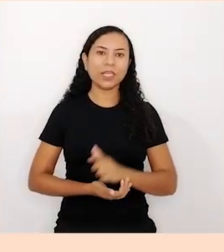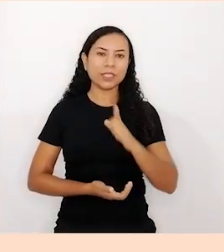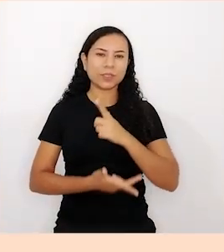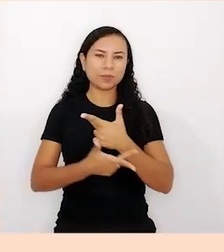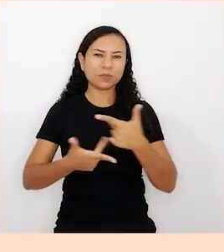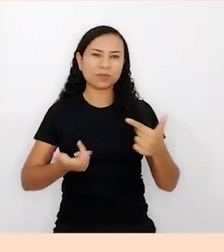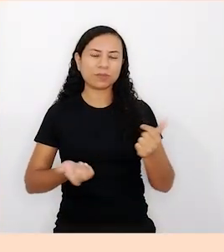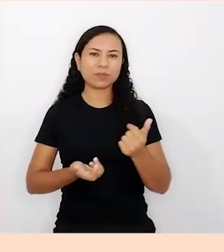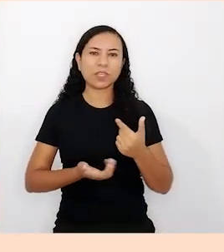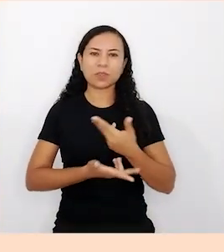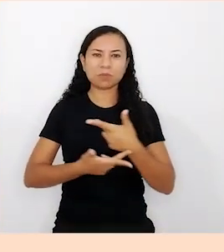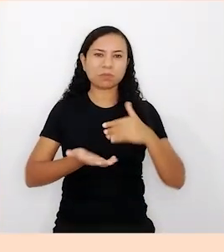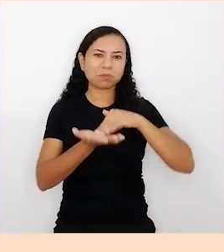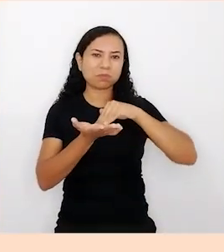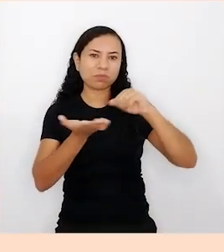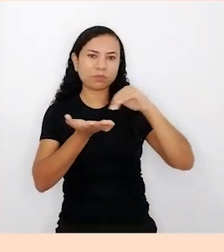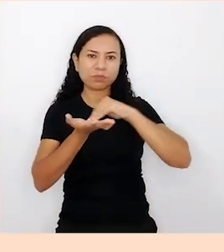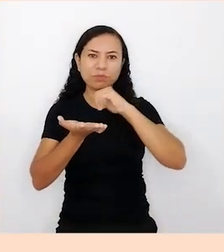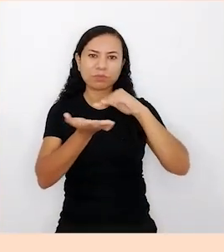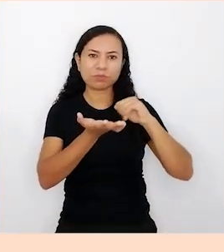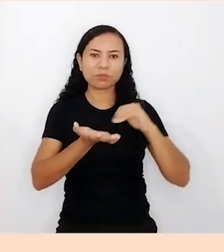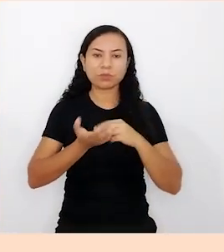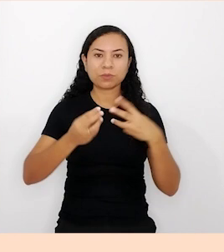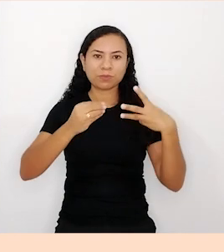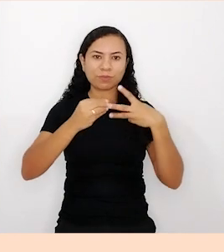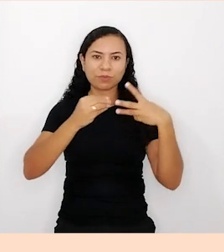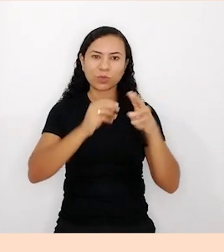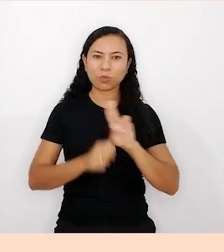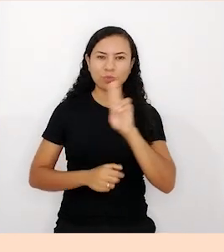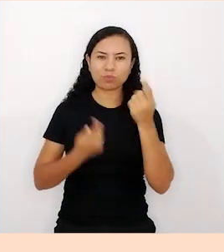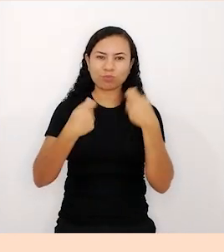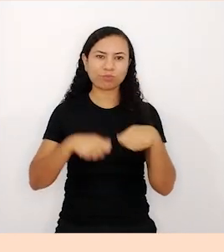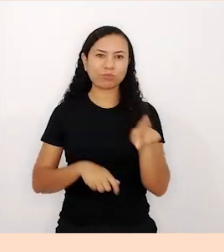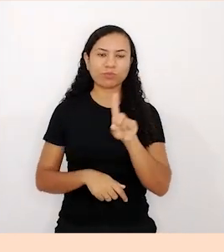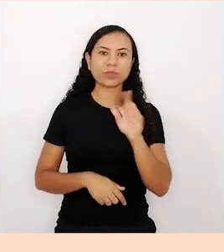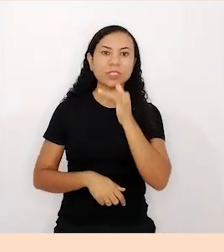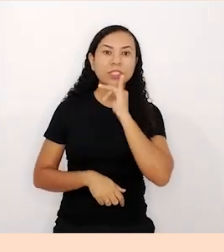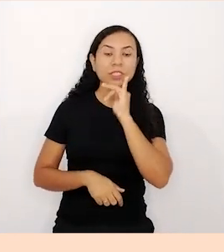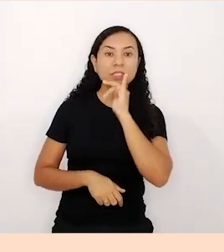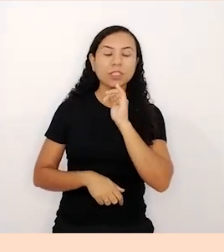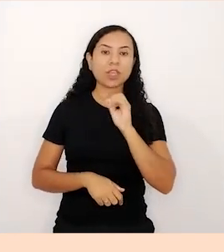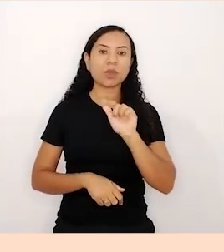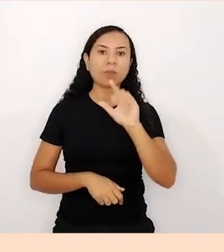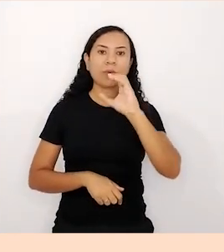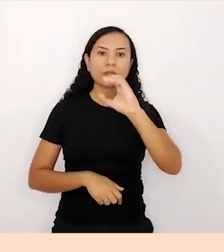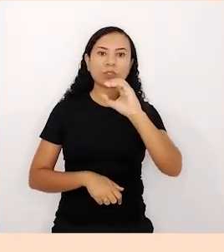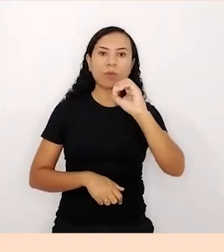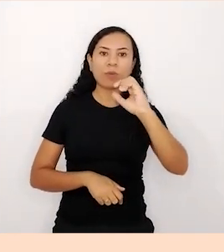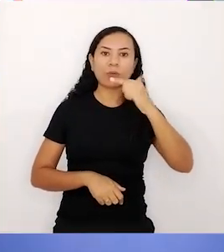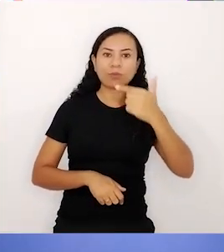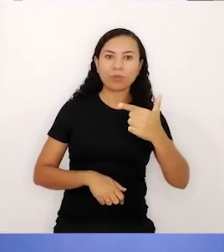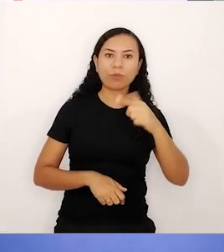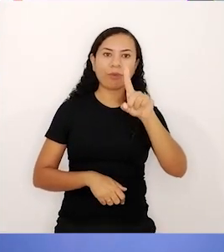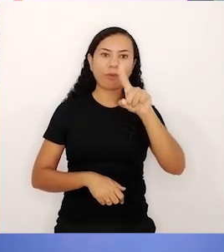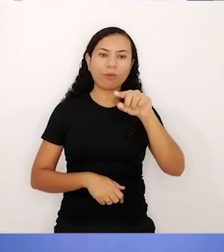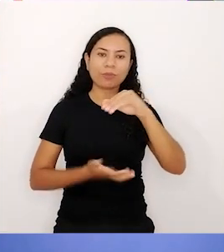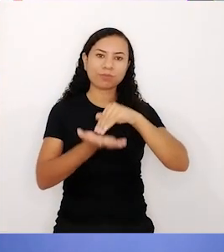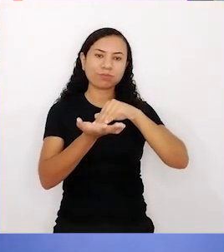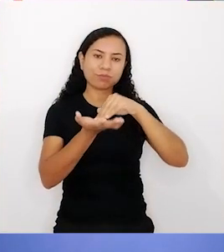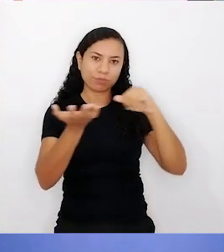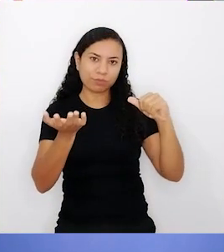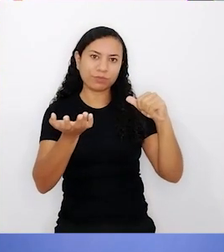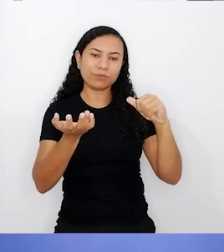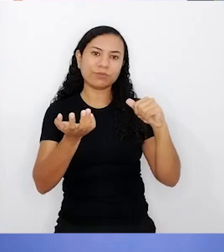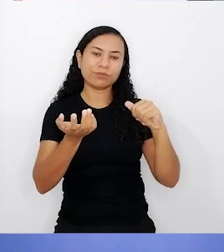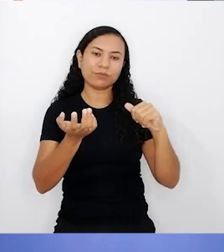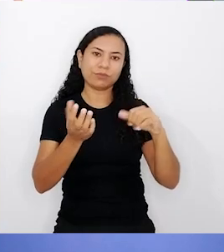são resultantes do metabolismo celular. O gás carbônico, por exemplo, é uma sobra, uma excreta